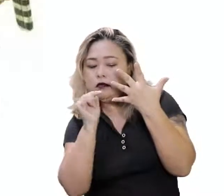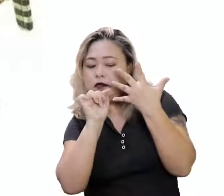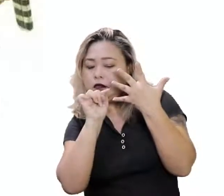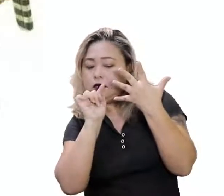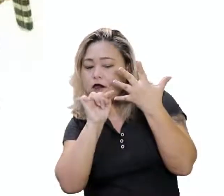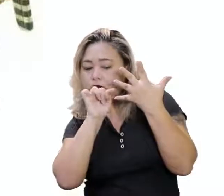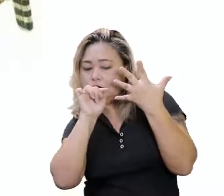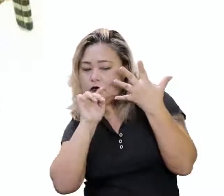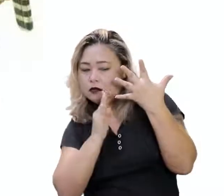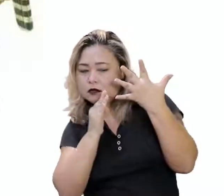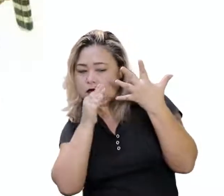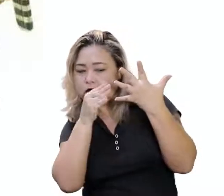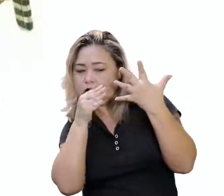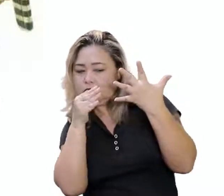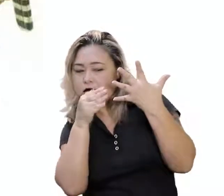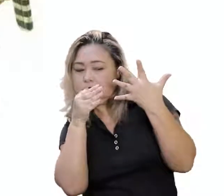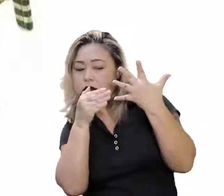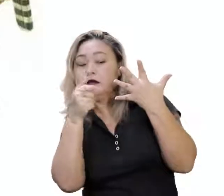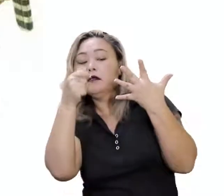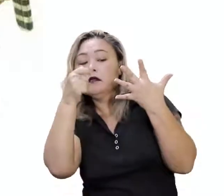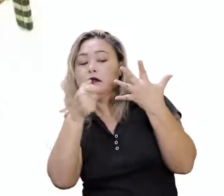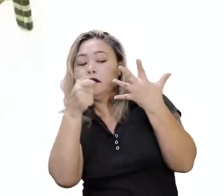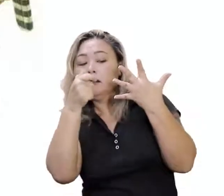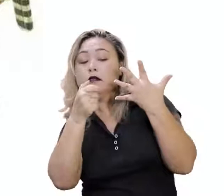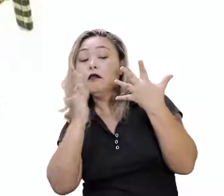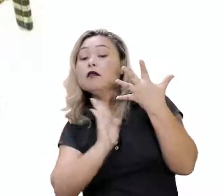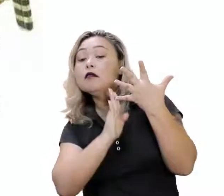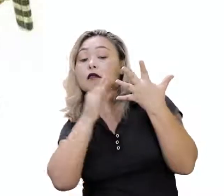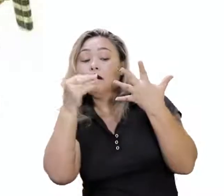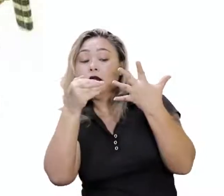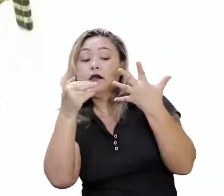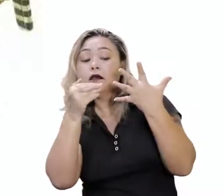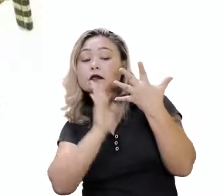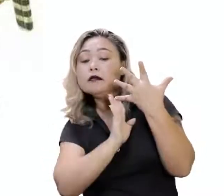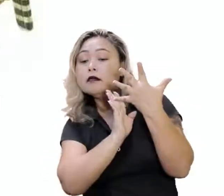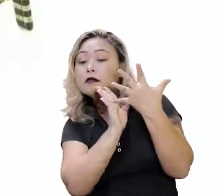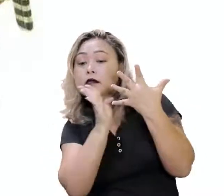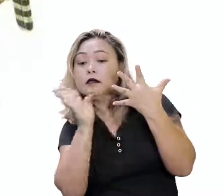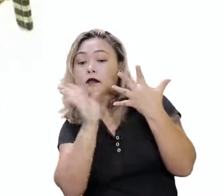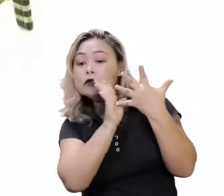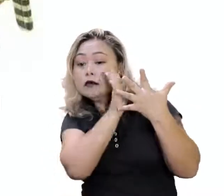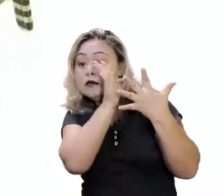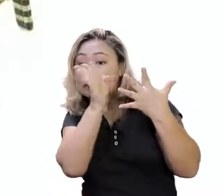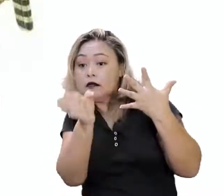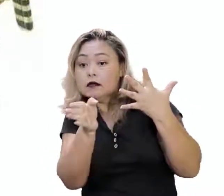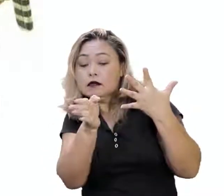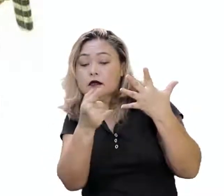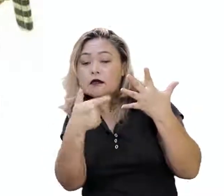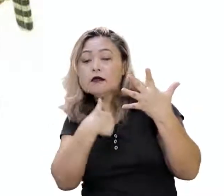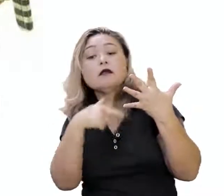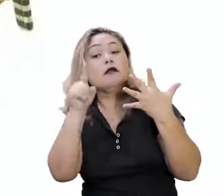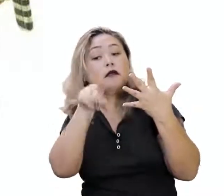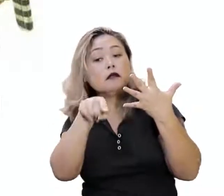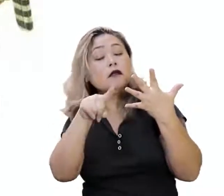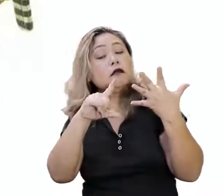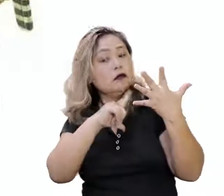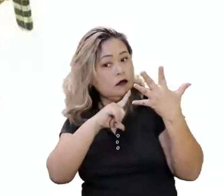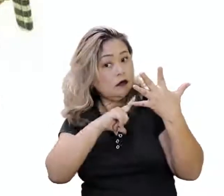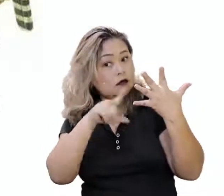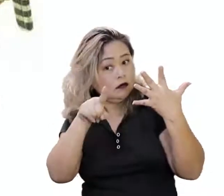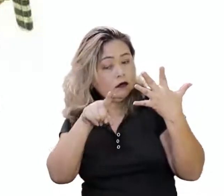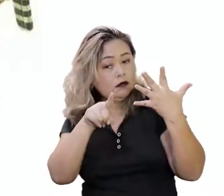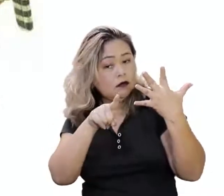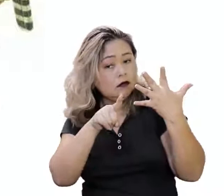identificando, direcionando onde ou para onde, em que direção, em que sentido você vai